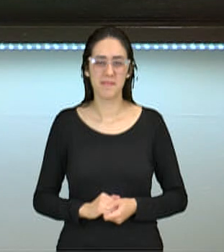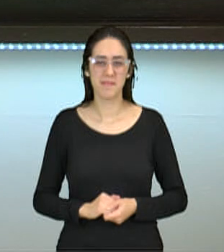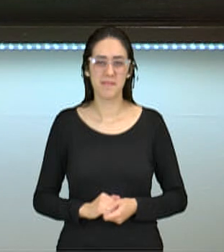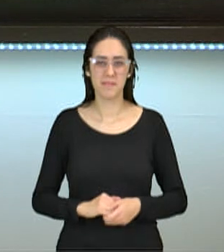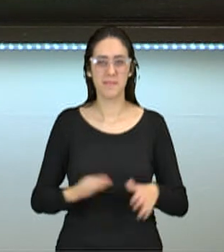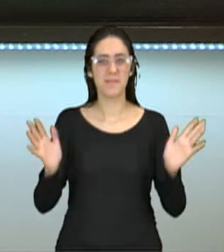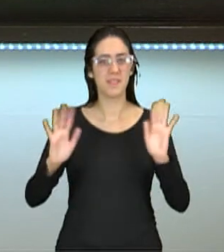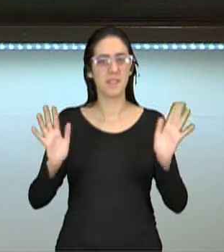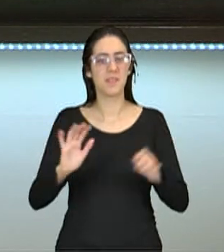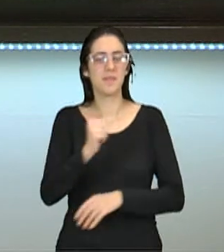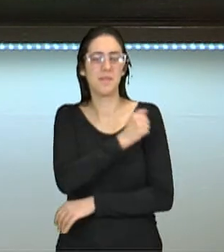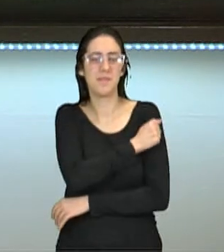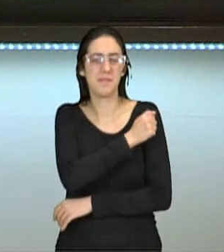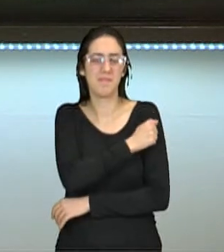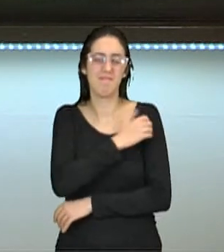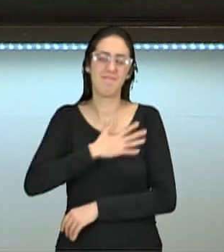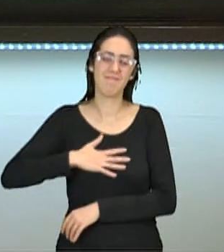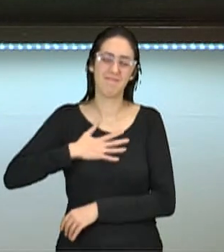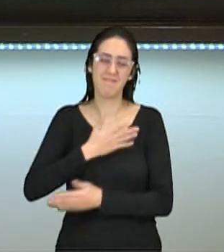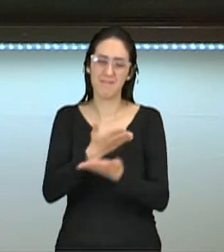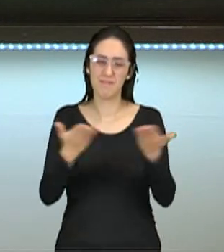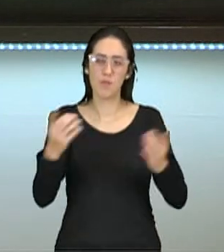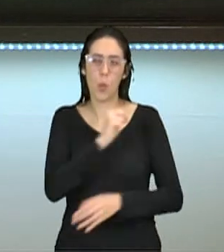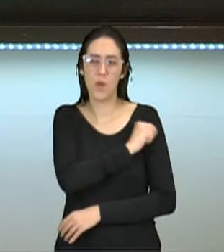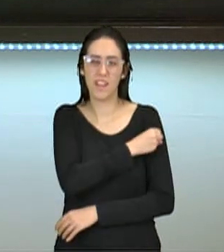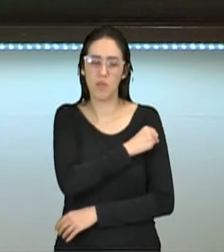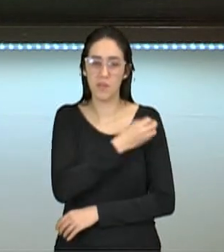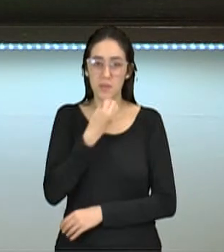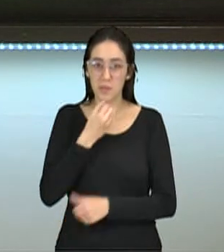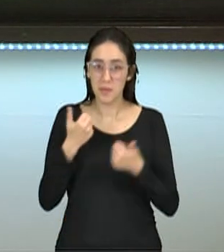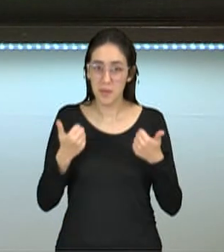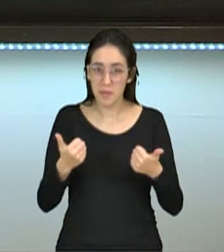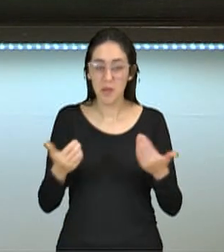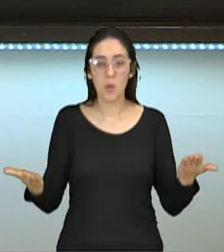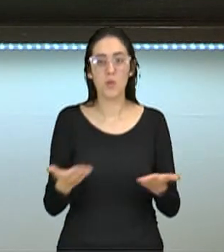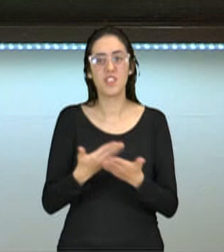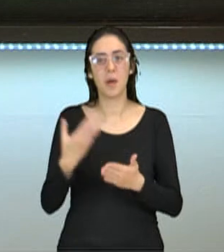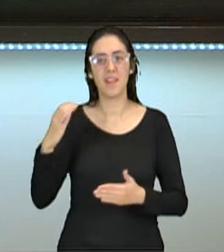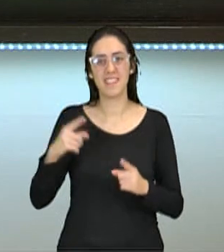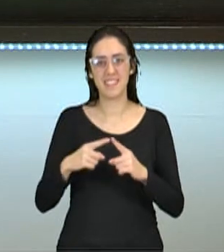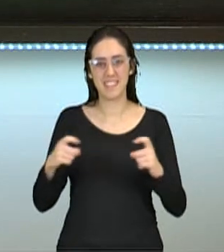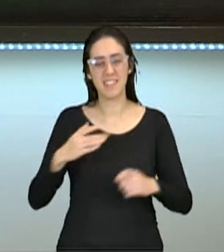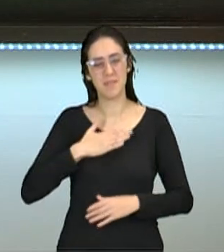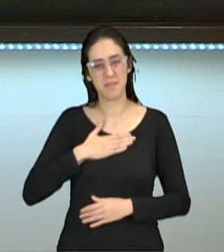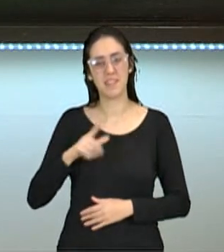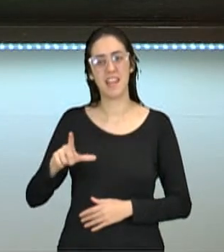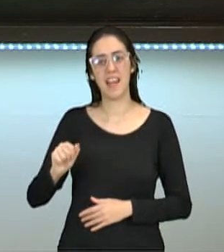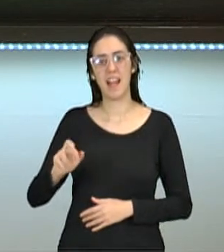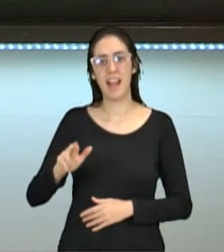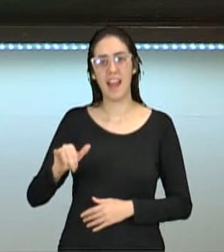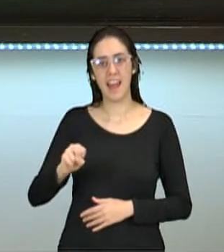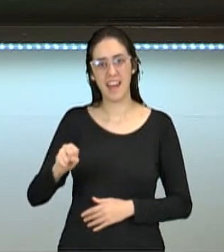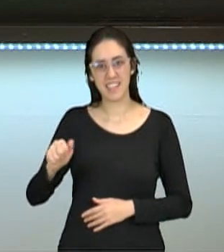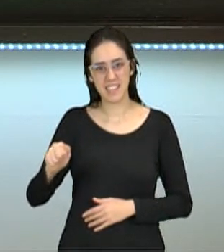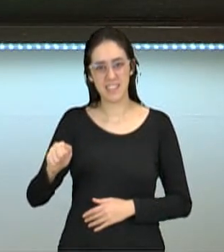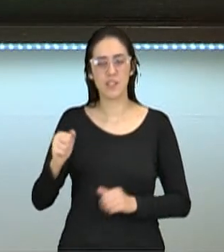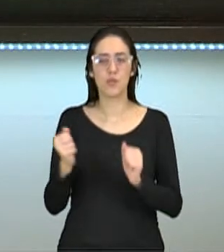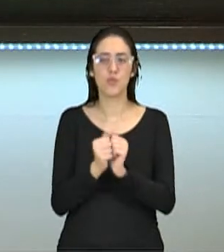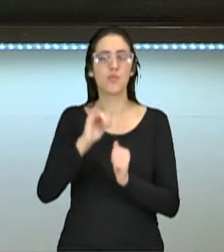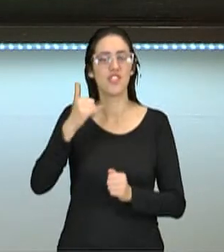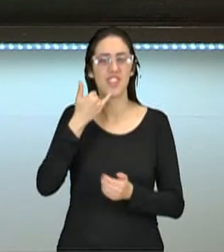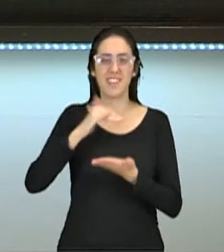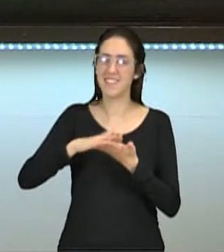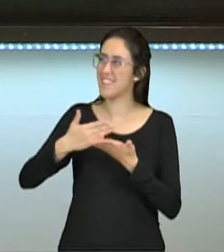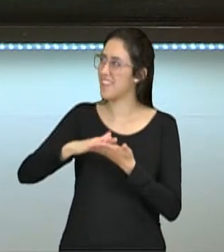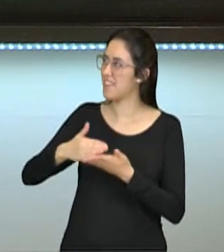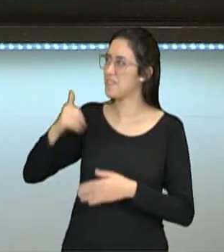Olá, estudantes queridos do 8º ano, tudo bem? Aula de ciências comigo, professora Larissa, nossa